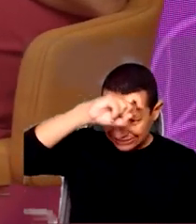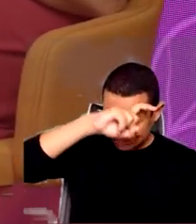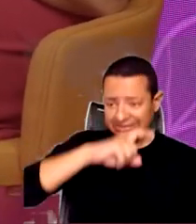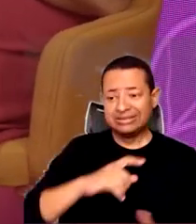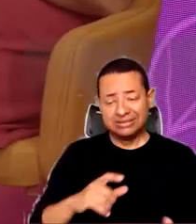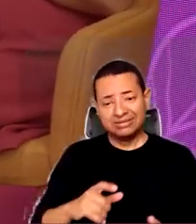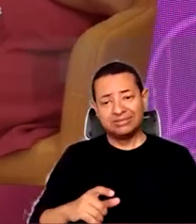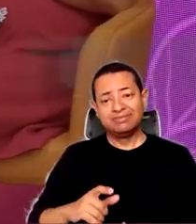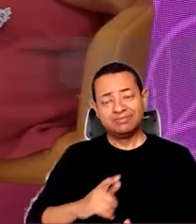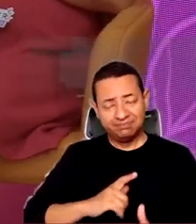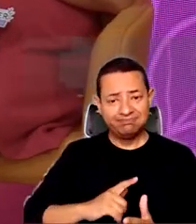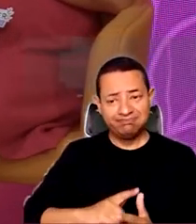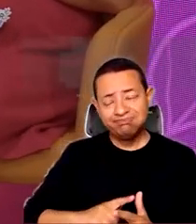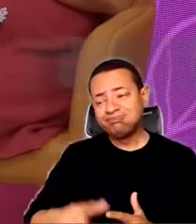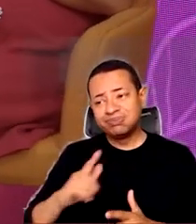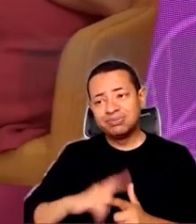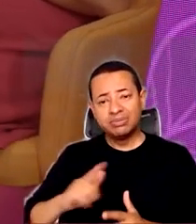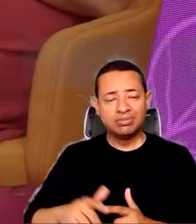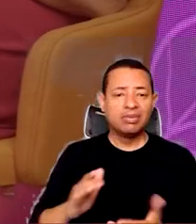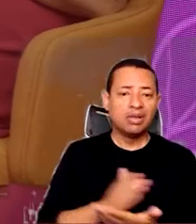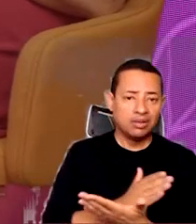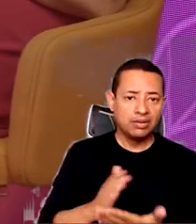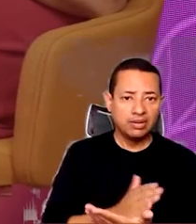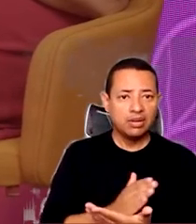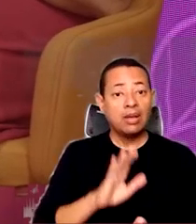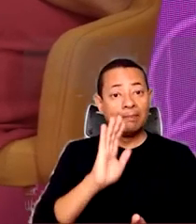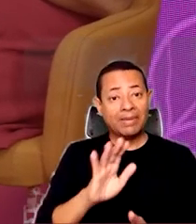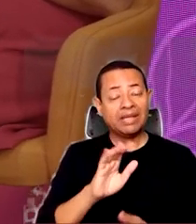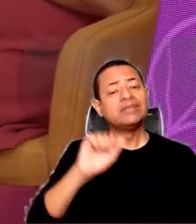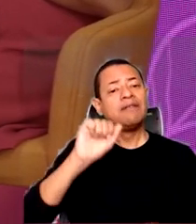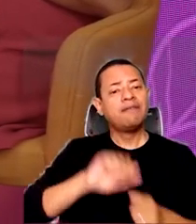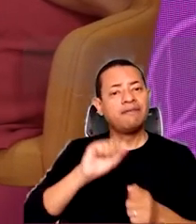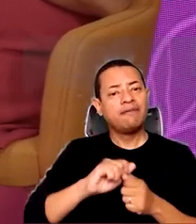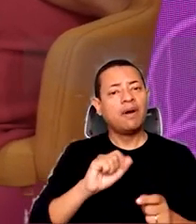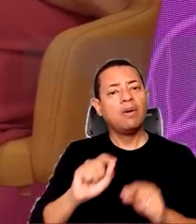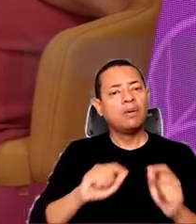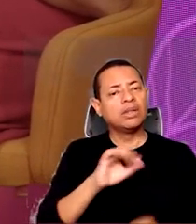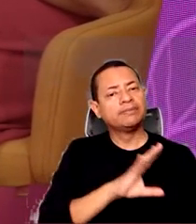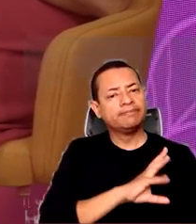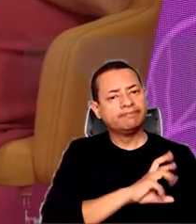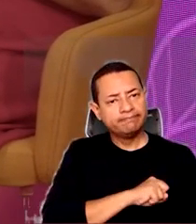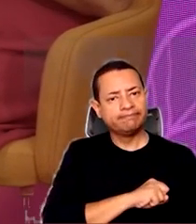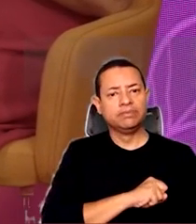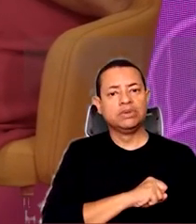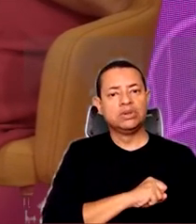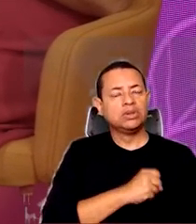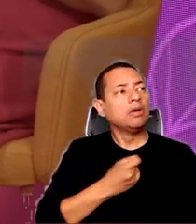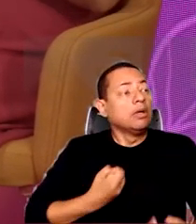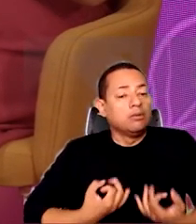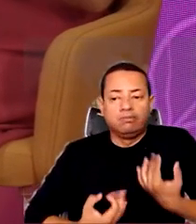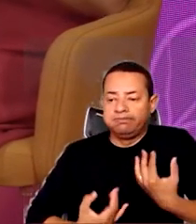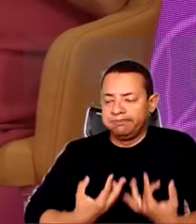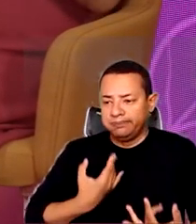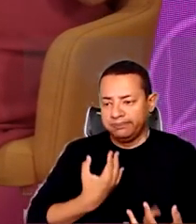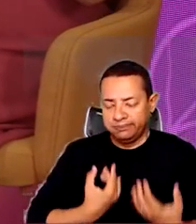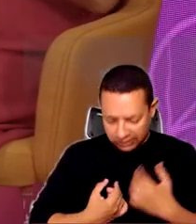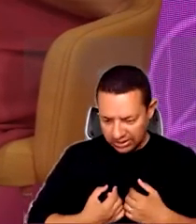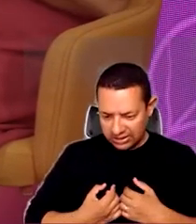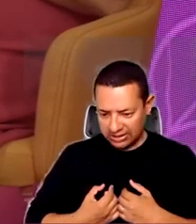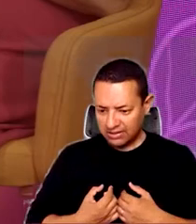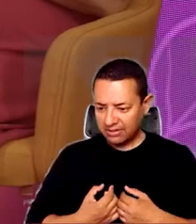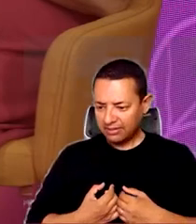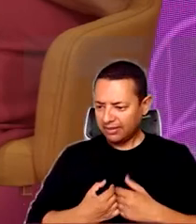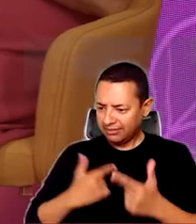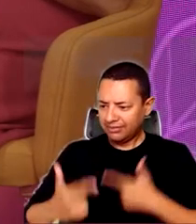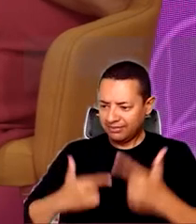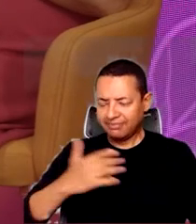eh os tropeços mas a gente faz o que a gente ama né Então essa chama de se reapaixonar por o seu